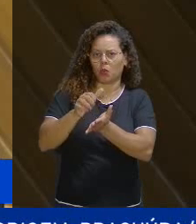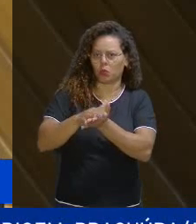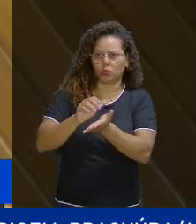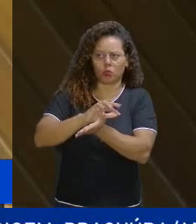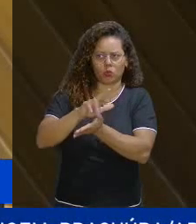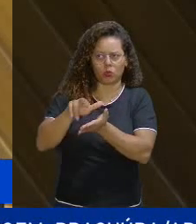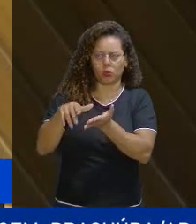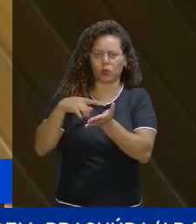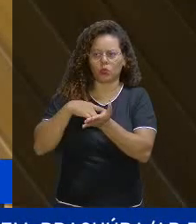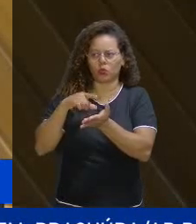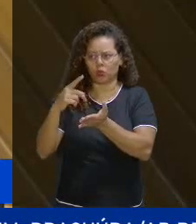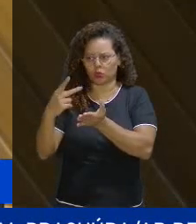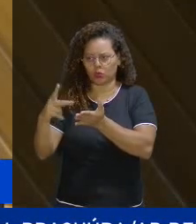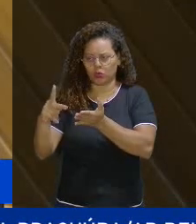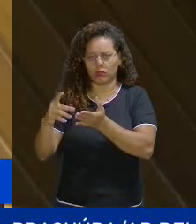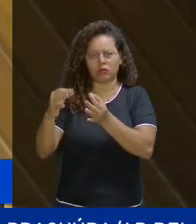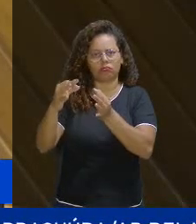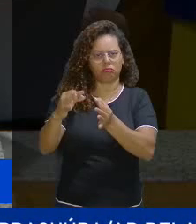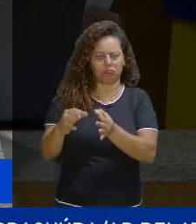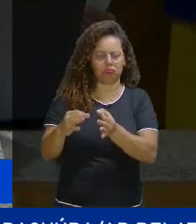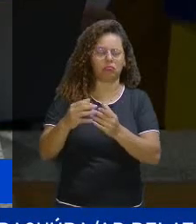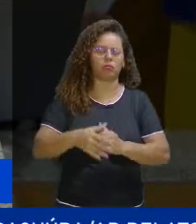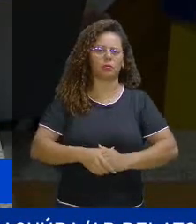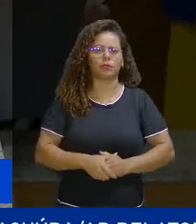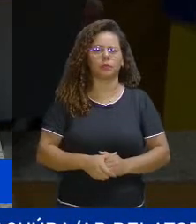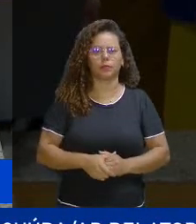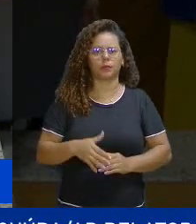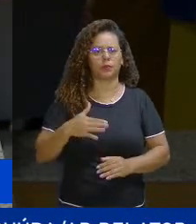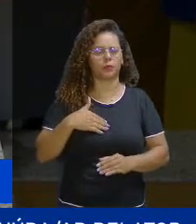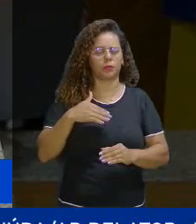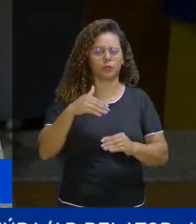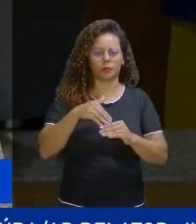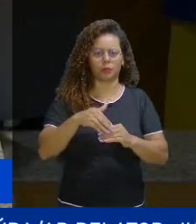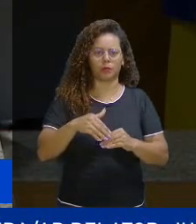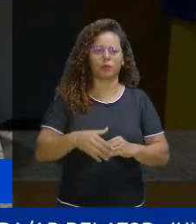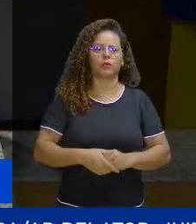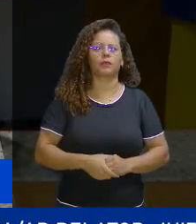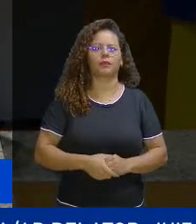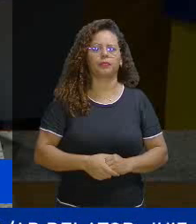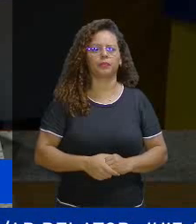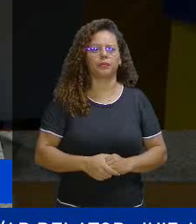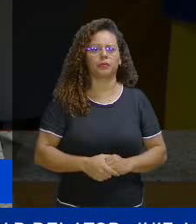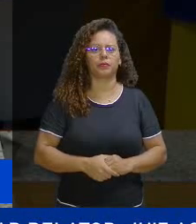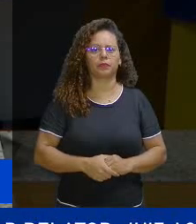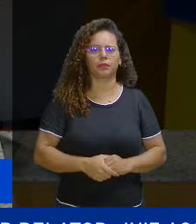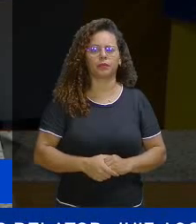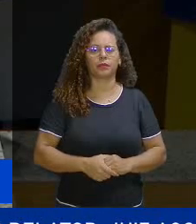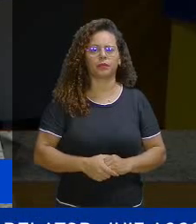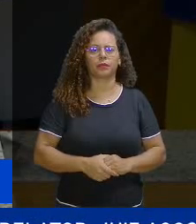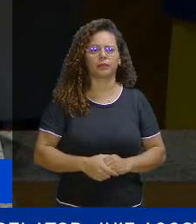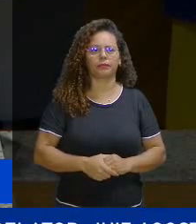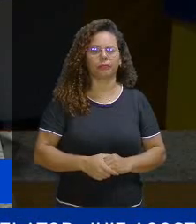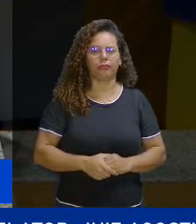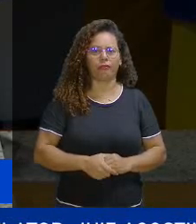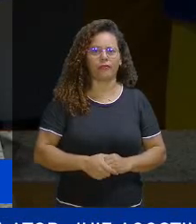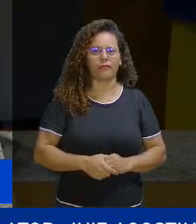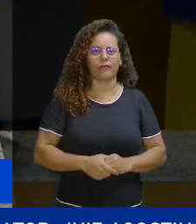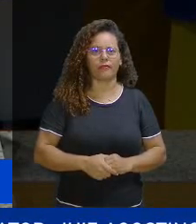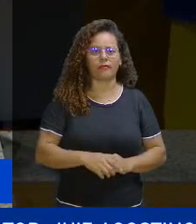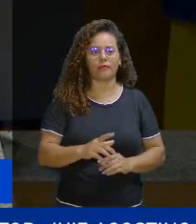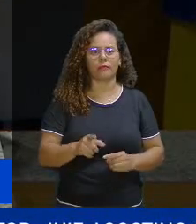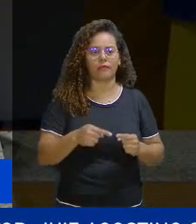Magave Ramos. É o voto, senhor presidente. Foco nas imagens do Carmo Antônio. Como vota o juiz